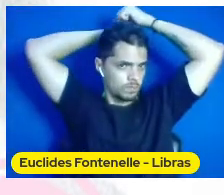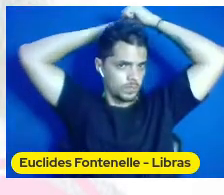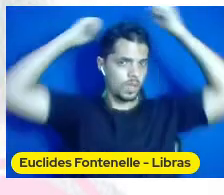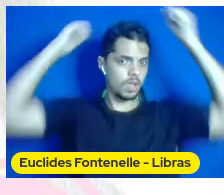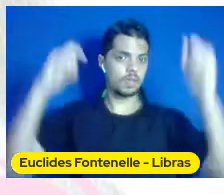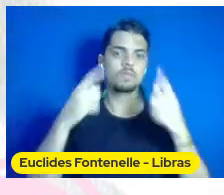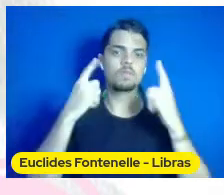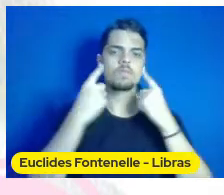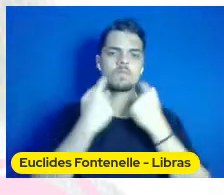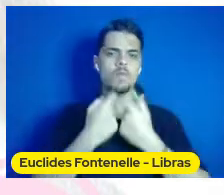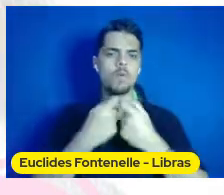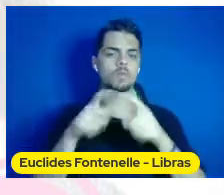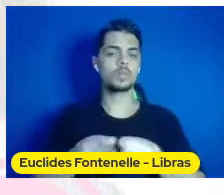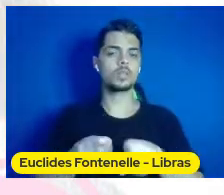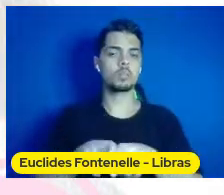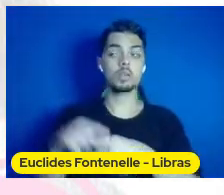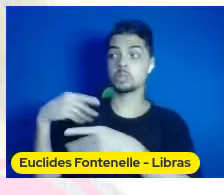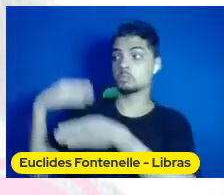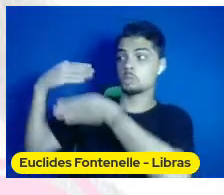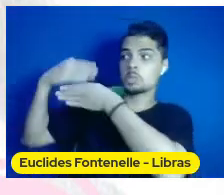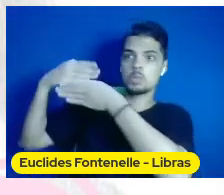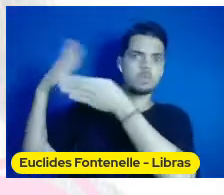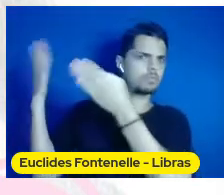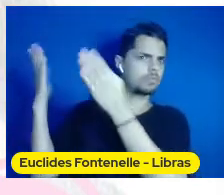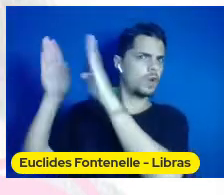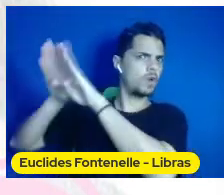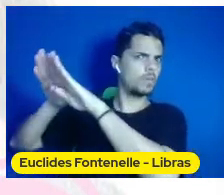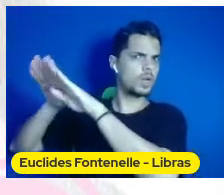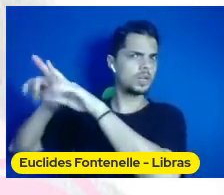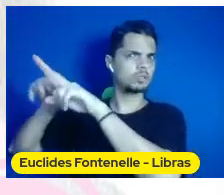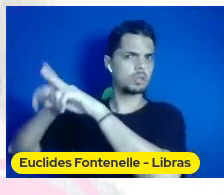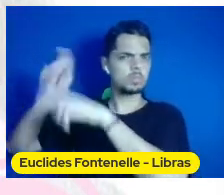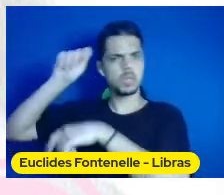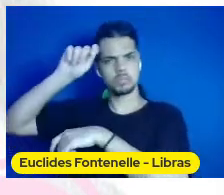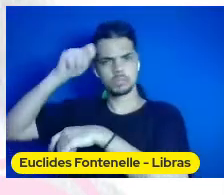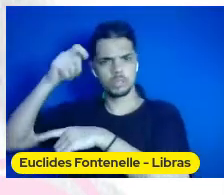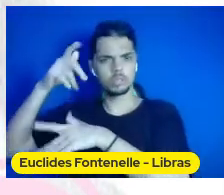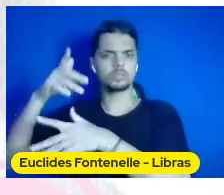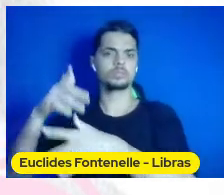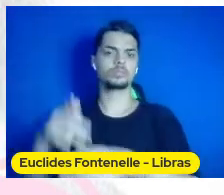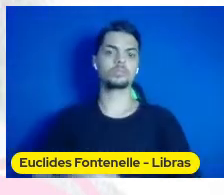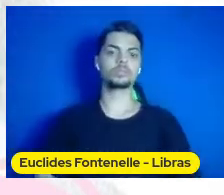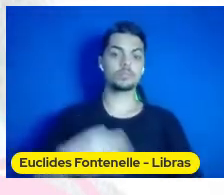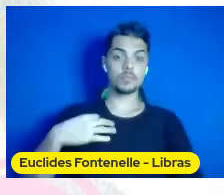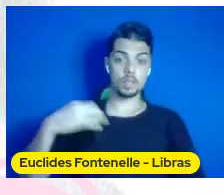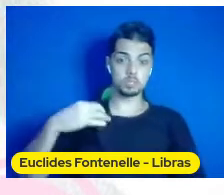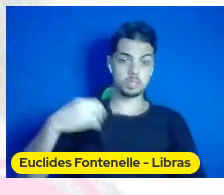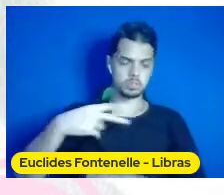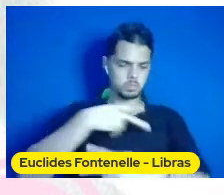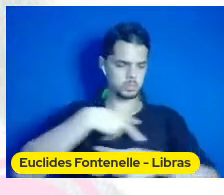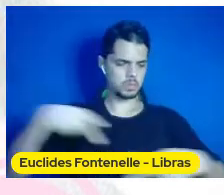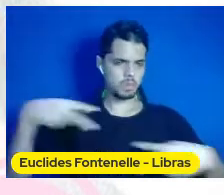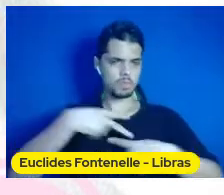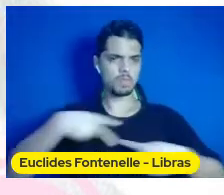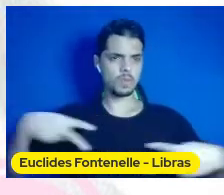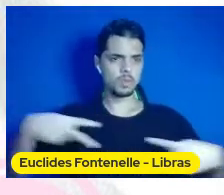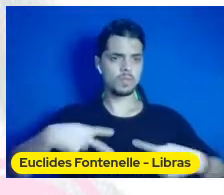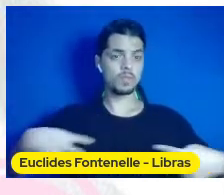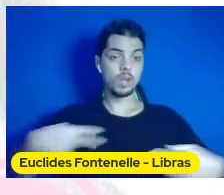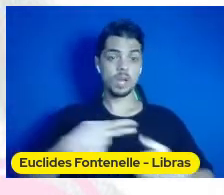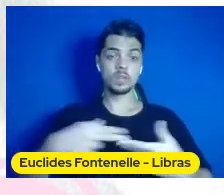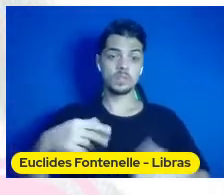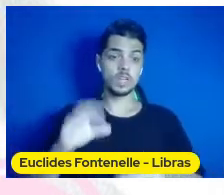um armário escuro e eu tô com a camisa listrada cinza. Convido aqui para a gente